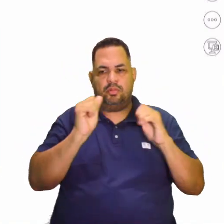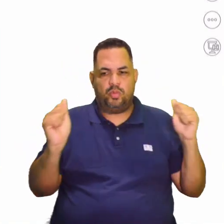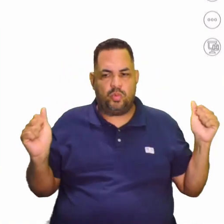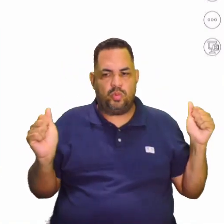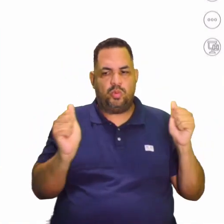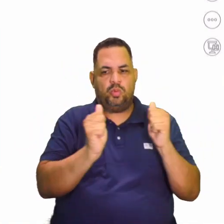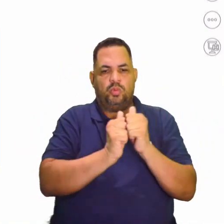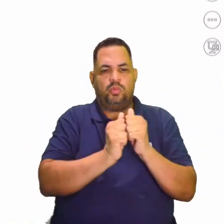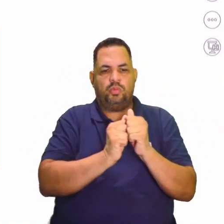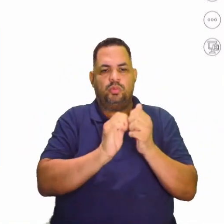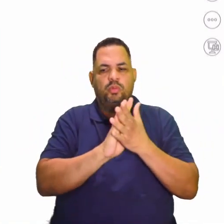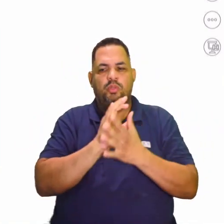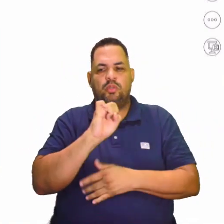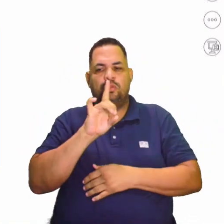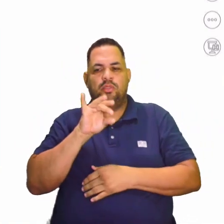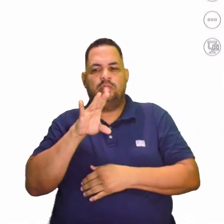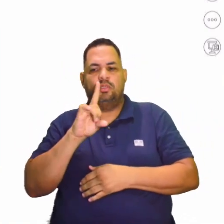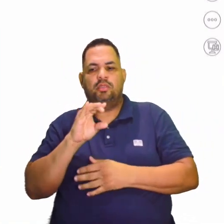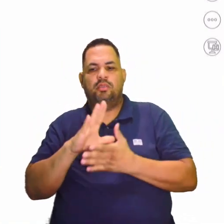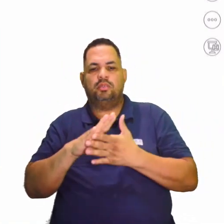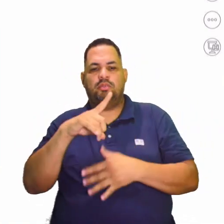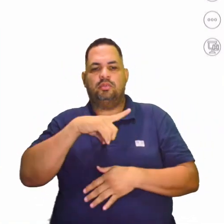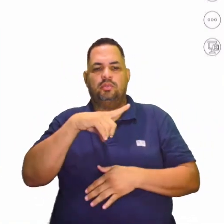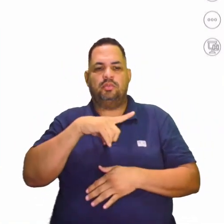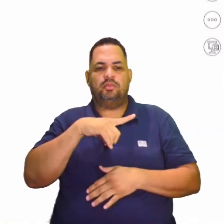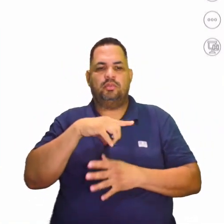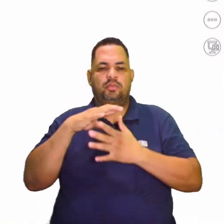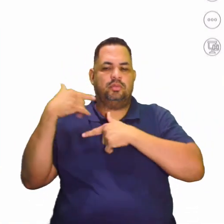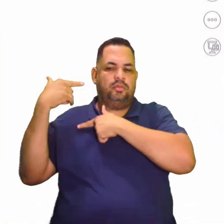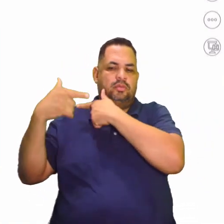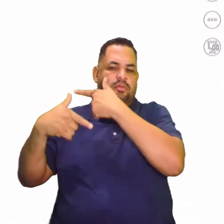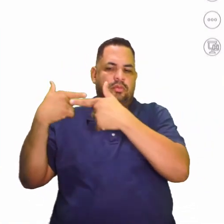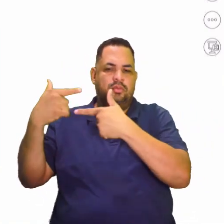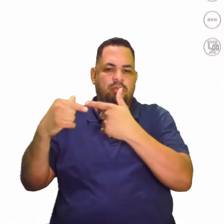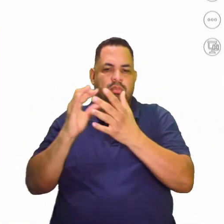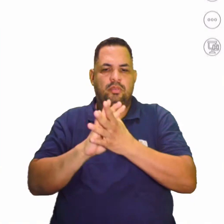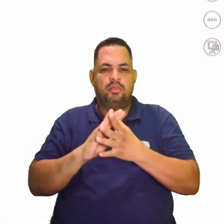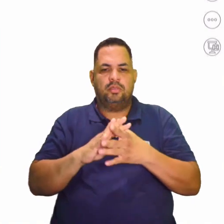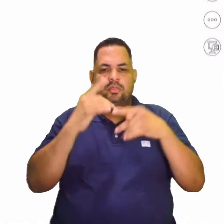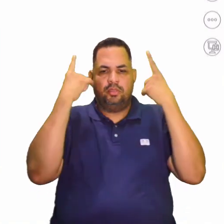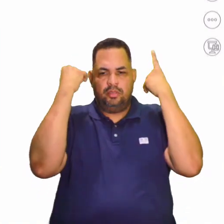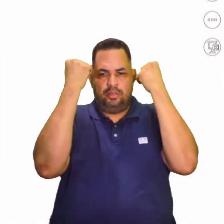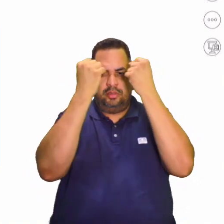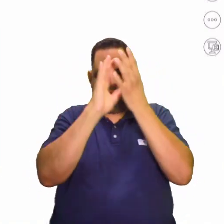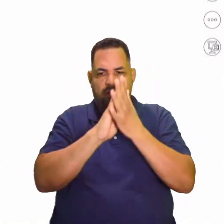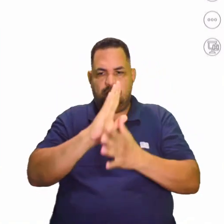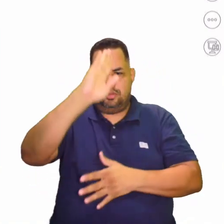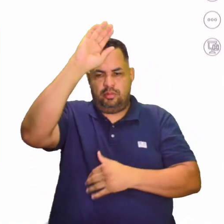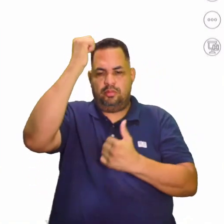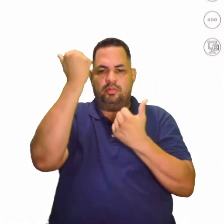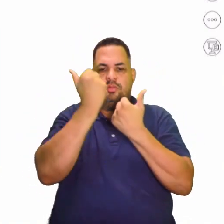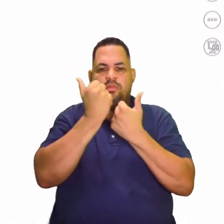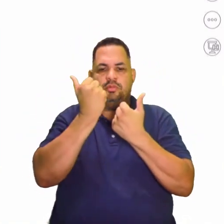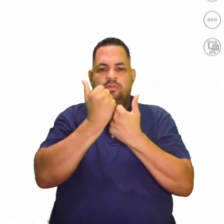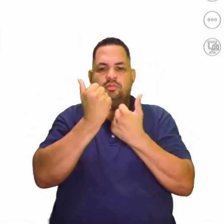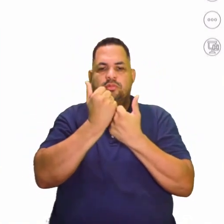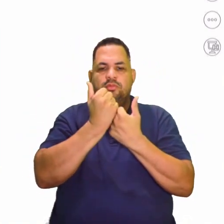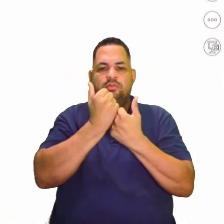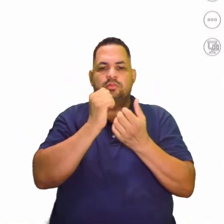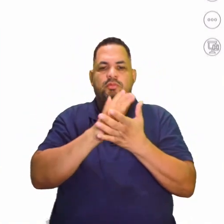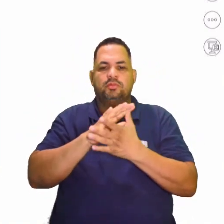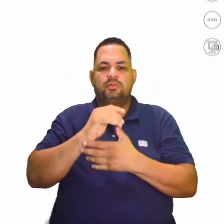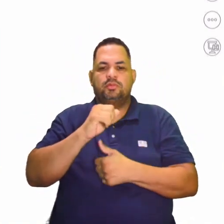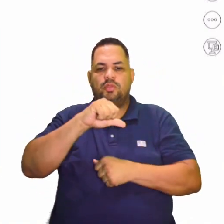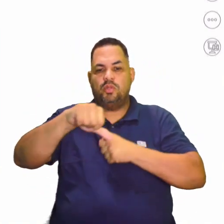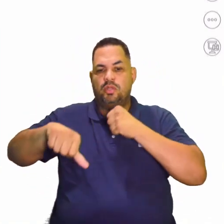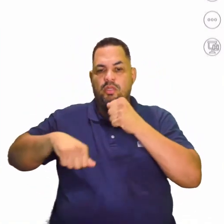ali dos santos. Então havia a tradição greco-romana foi substituída pela tradição cristã.